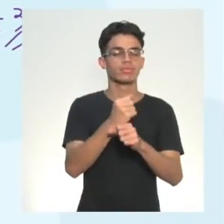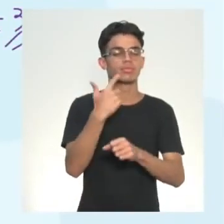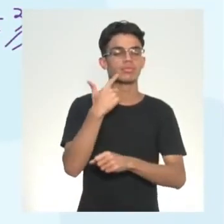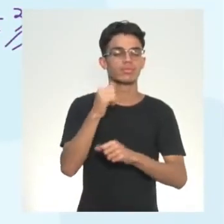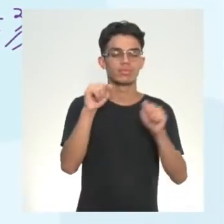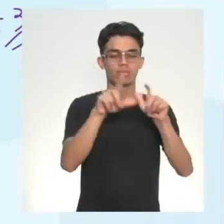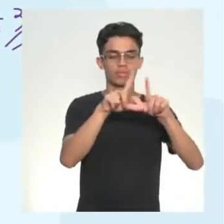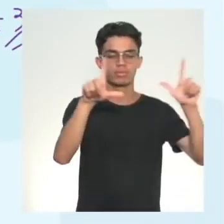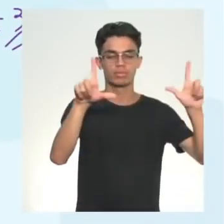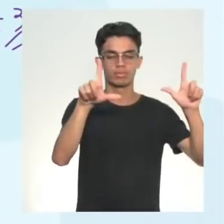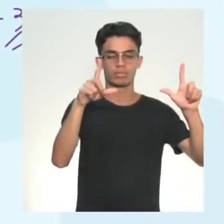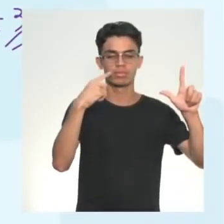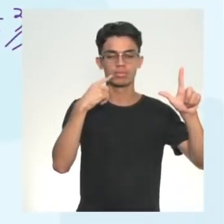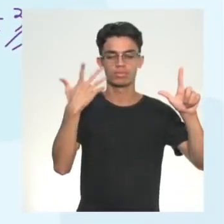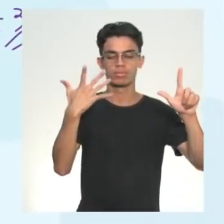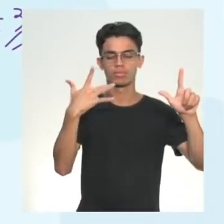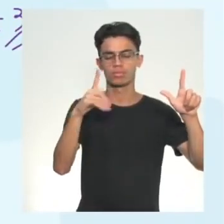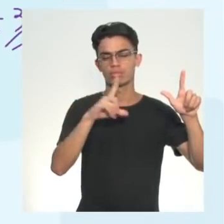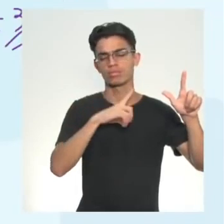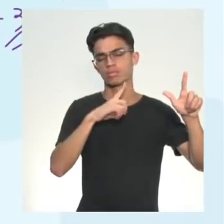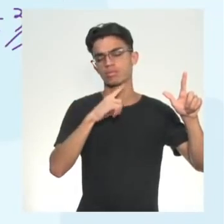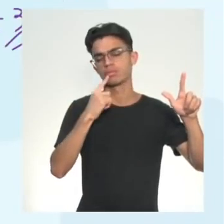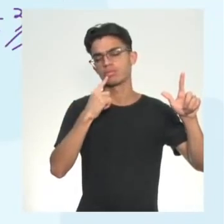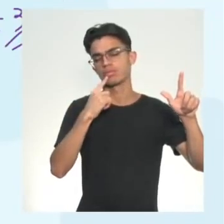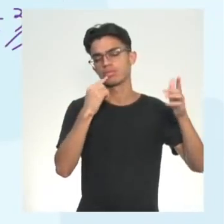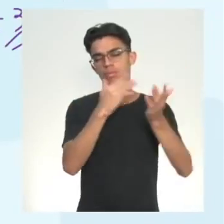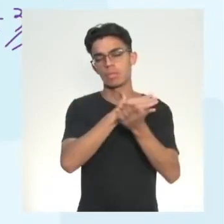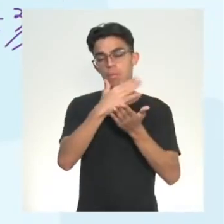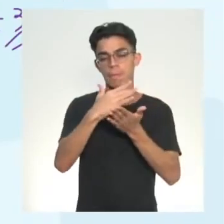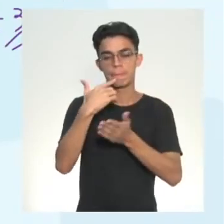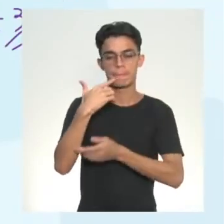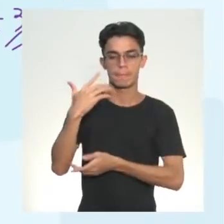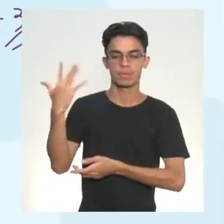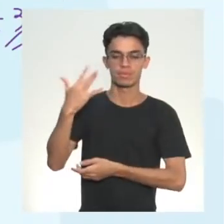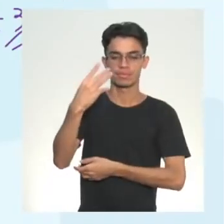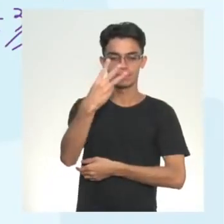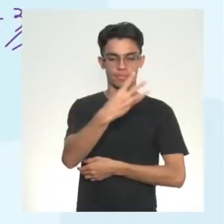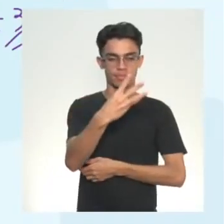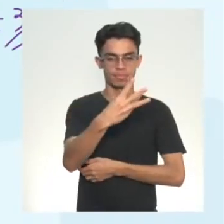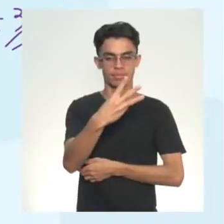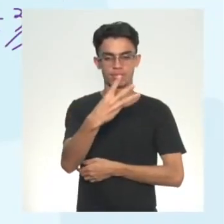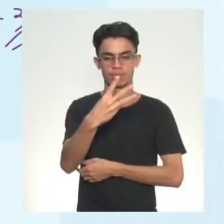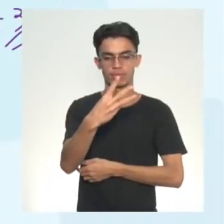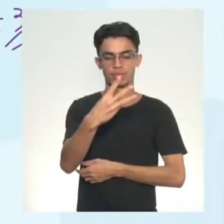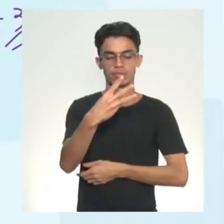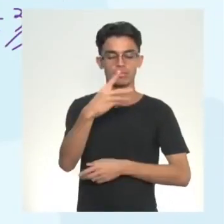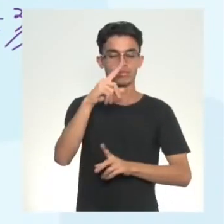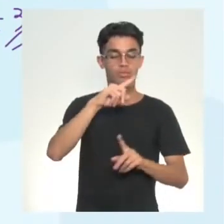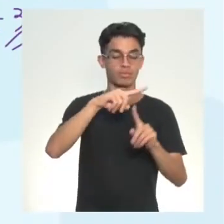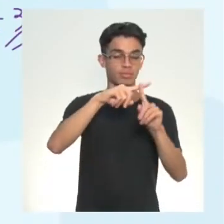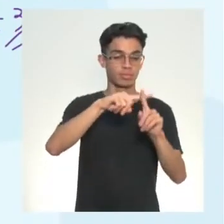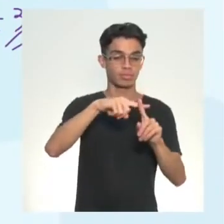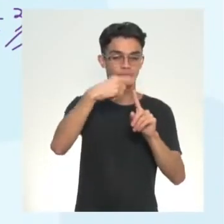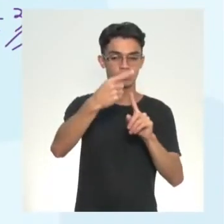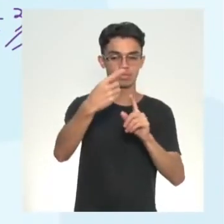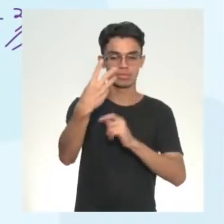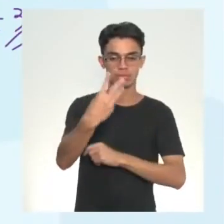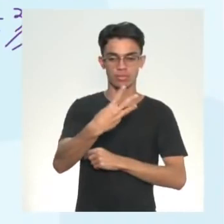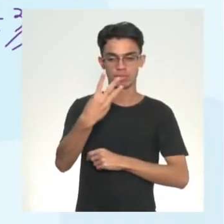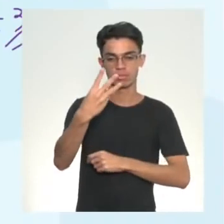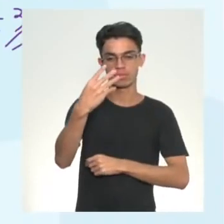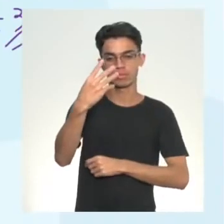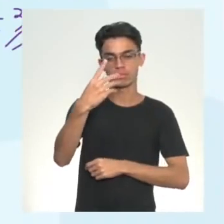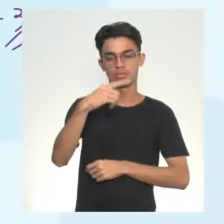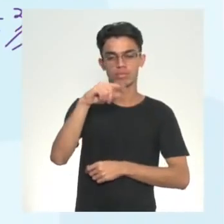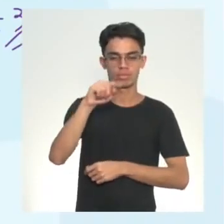figurinha. Então, vou começar aqui. 3, mais 3 aqui,